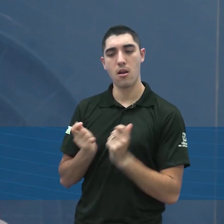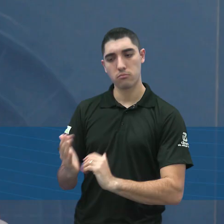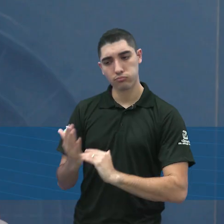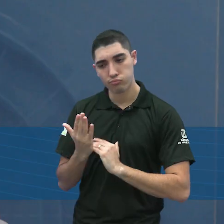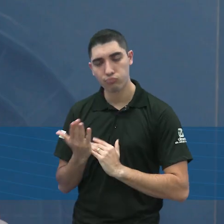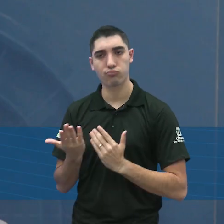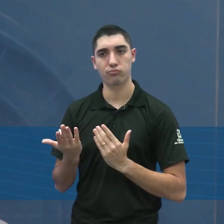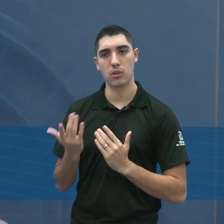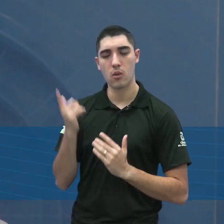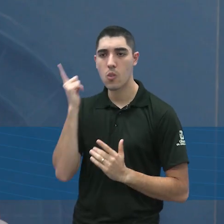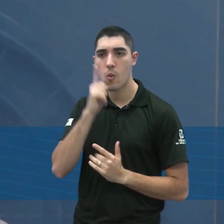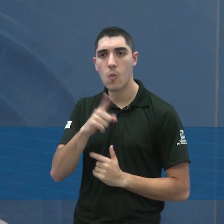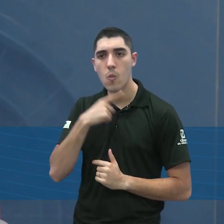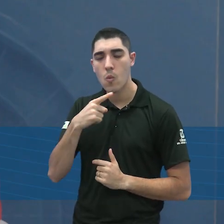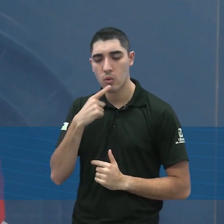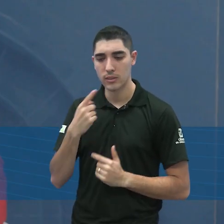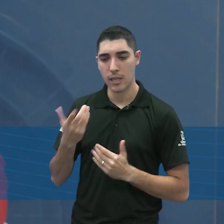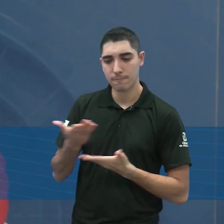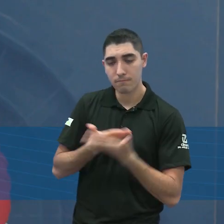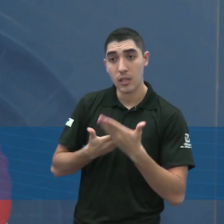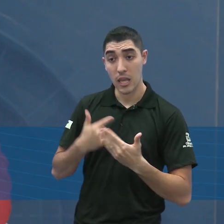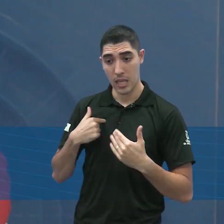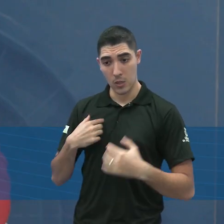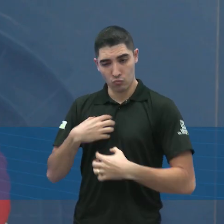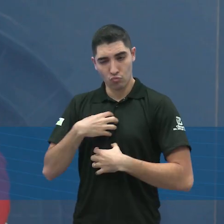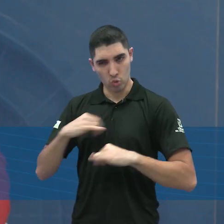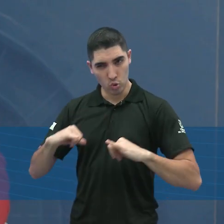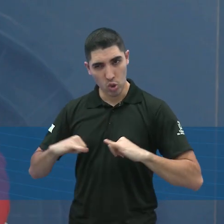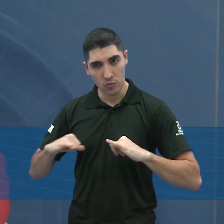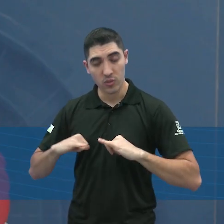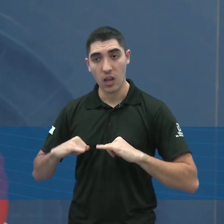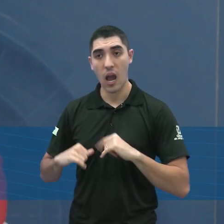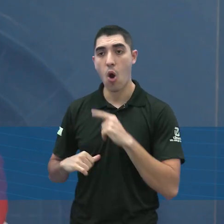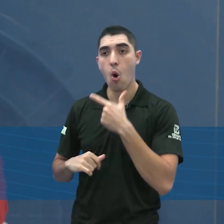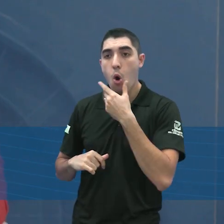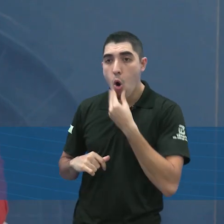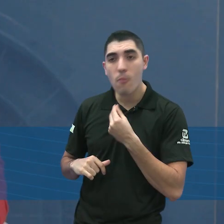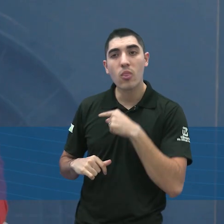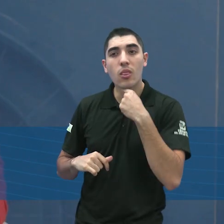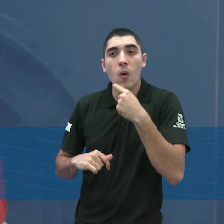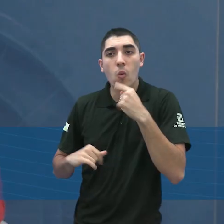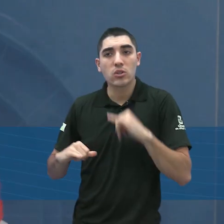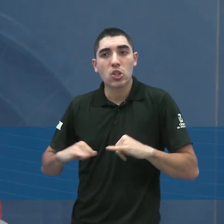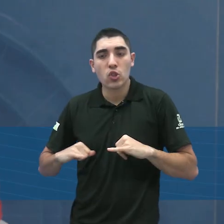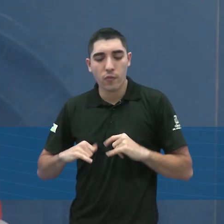não conseguem entrar em contato ali com aquele sofrimento e acaba